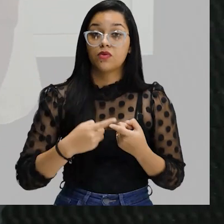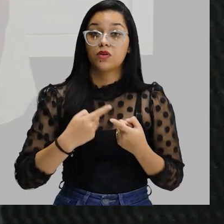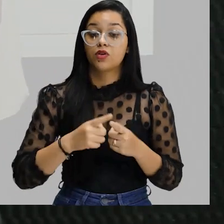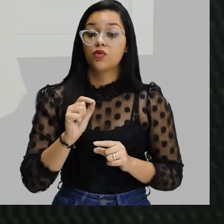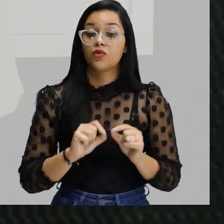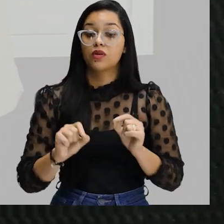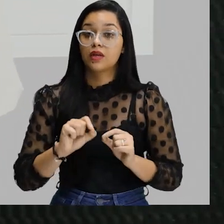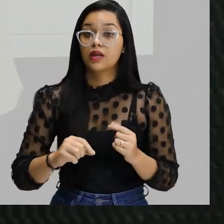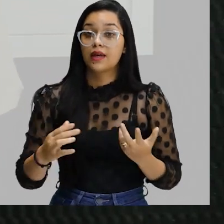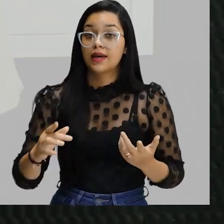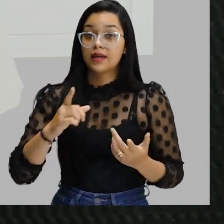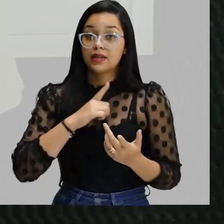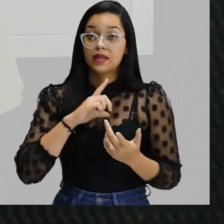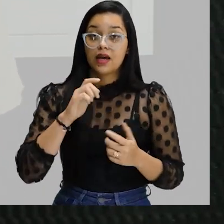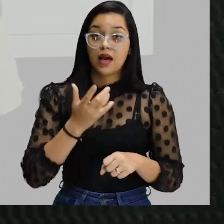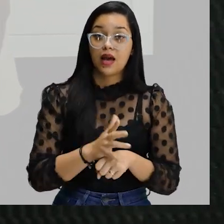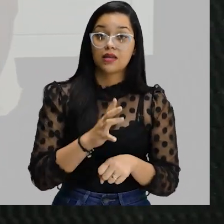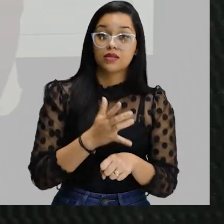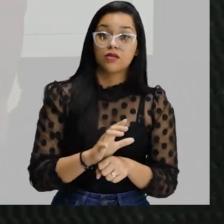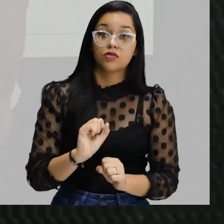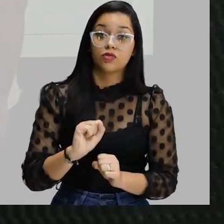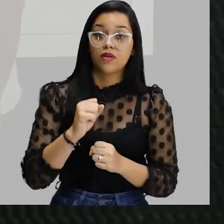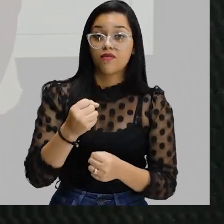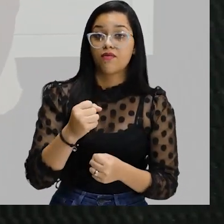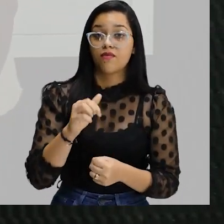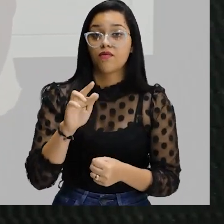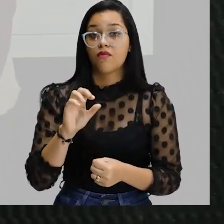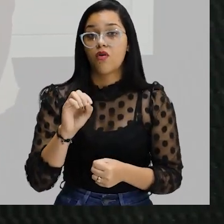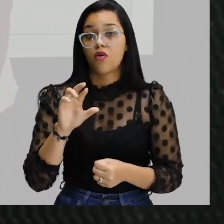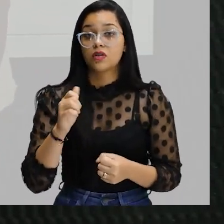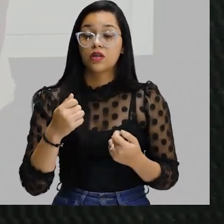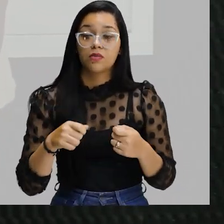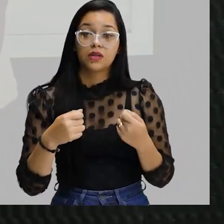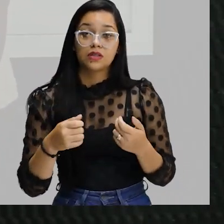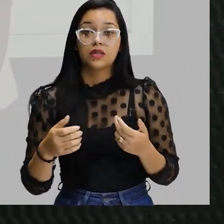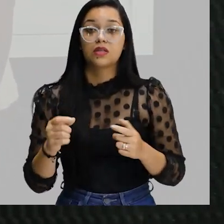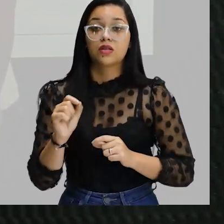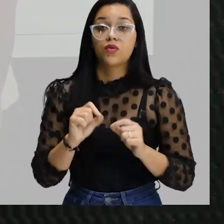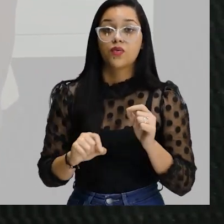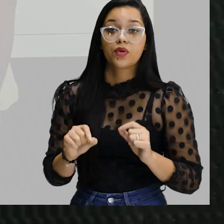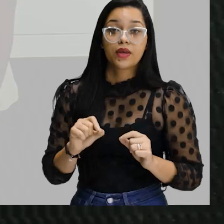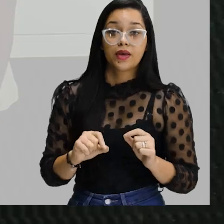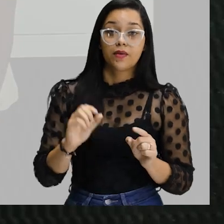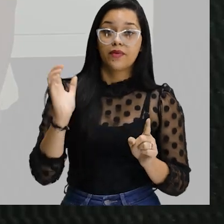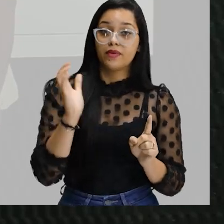quê? Graças à ação de uma força. Então é preciso uma força agir